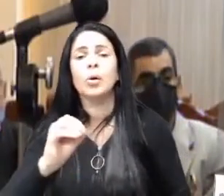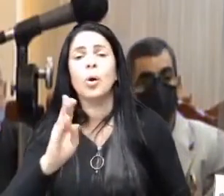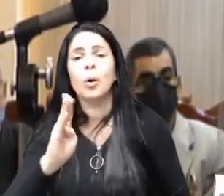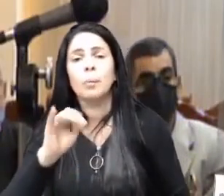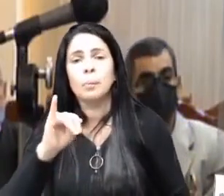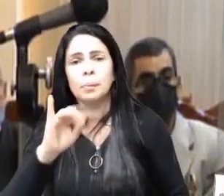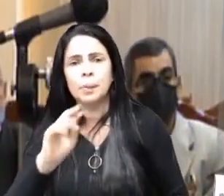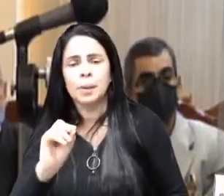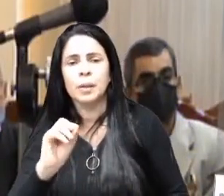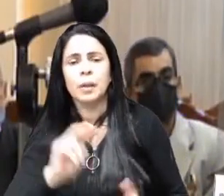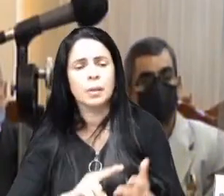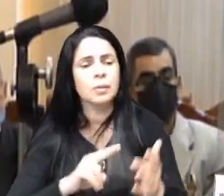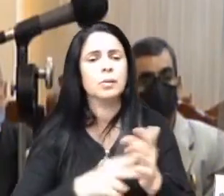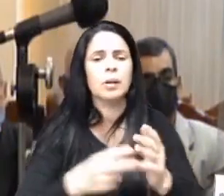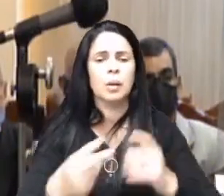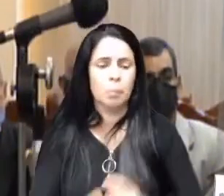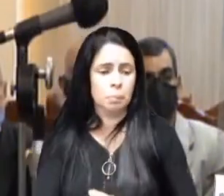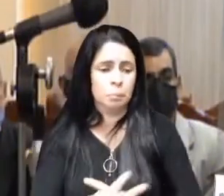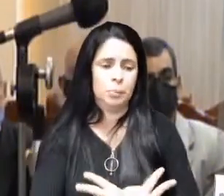de proteção.